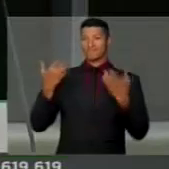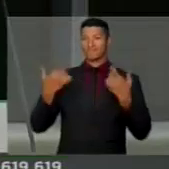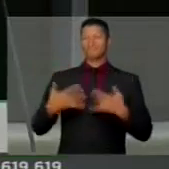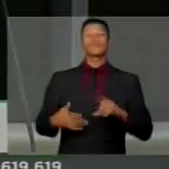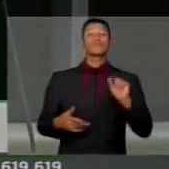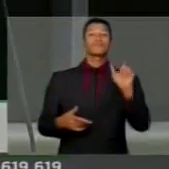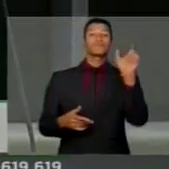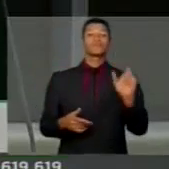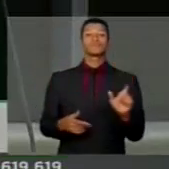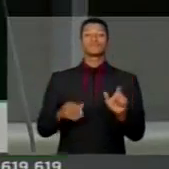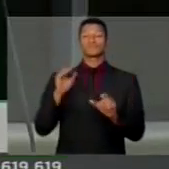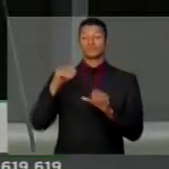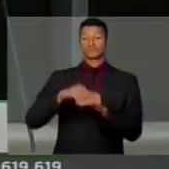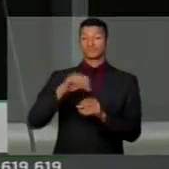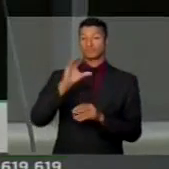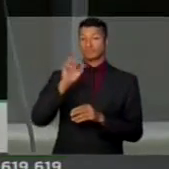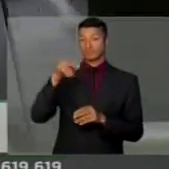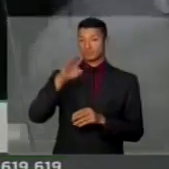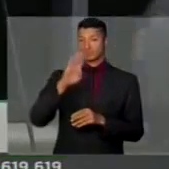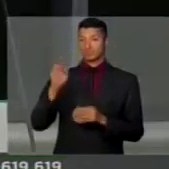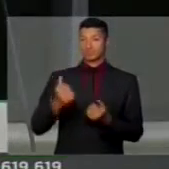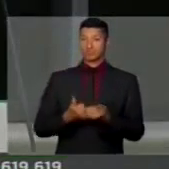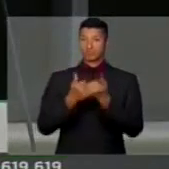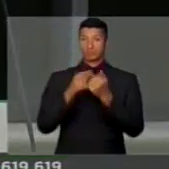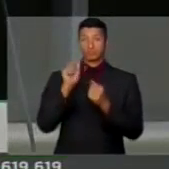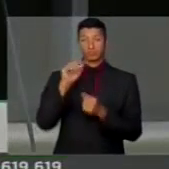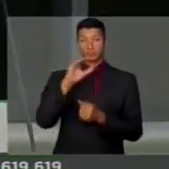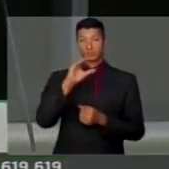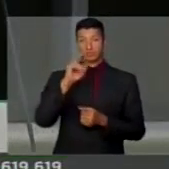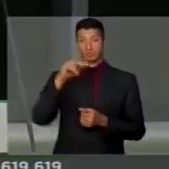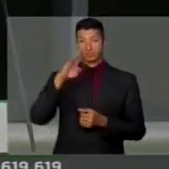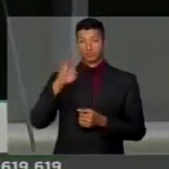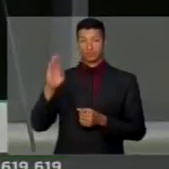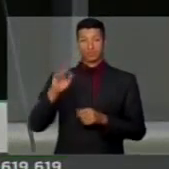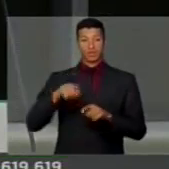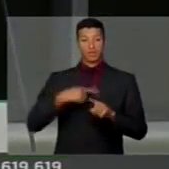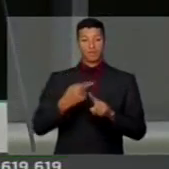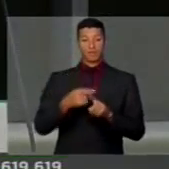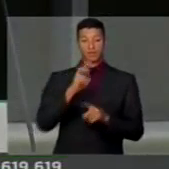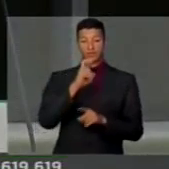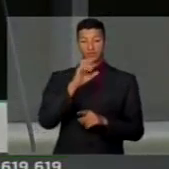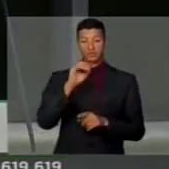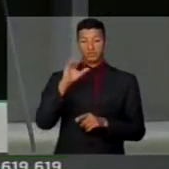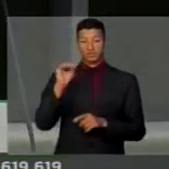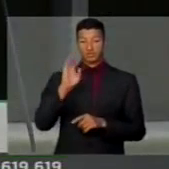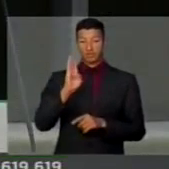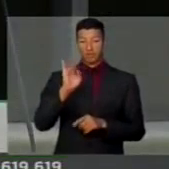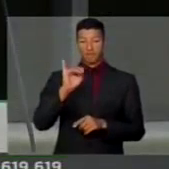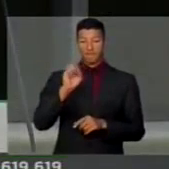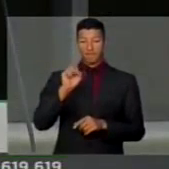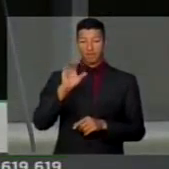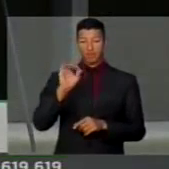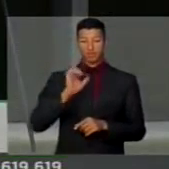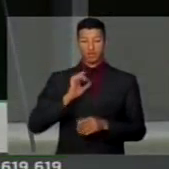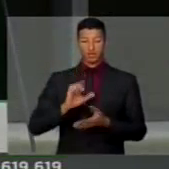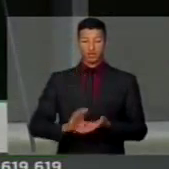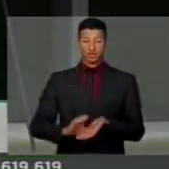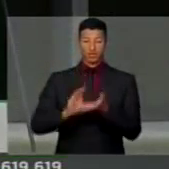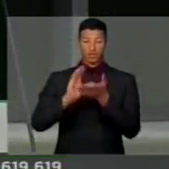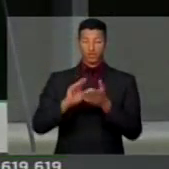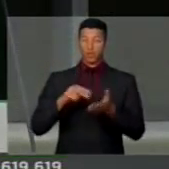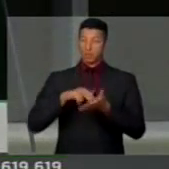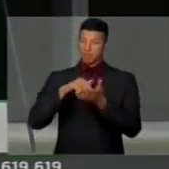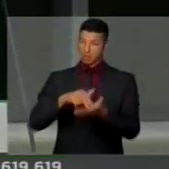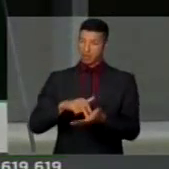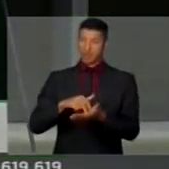pessoa na CNBB que está dando esse apoio, sendo que a CNBB é um colegiado de mais de 500 bispos, tem um conselho permanente com 40